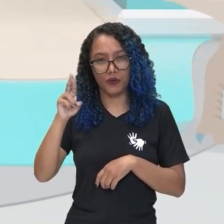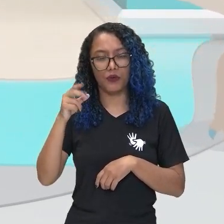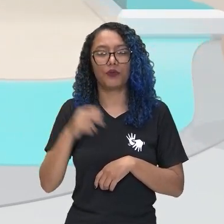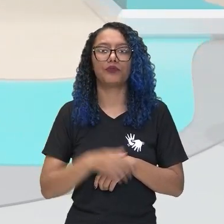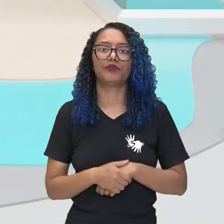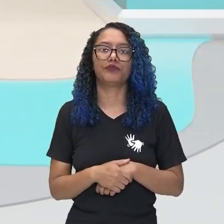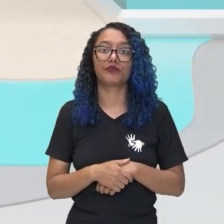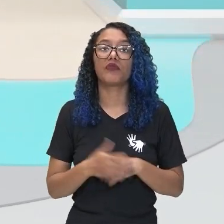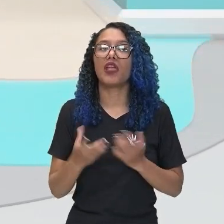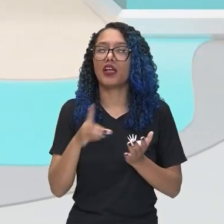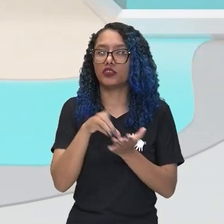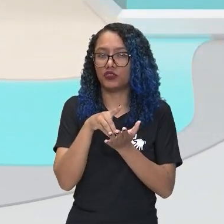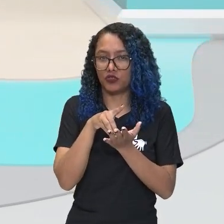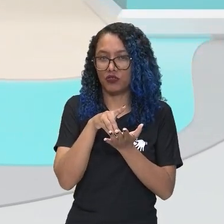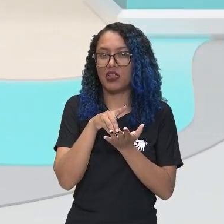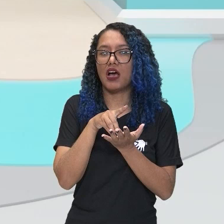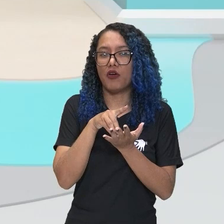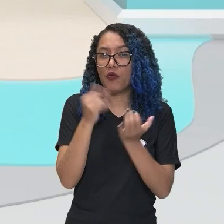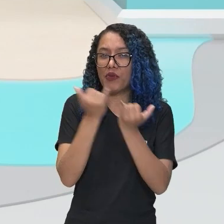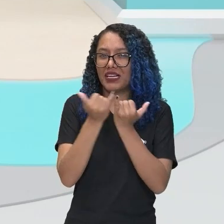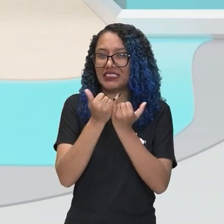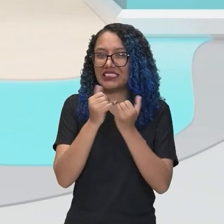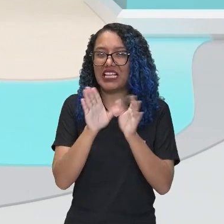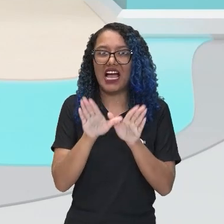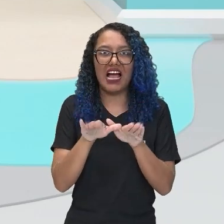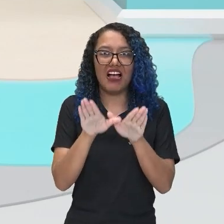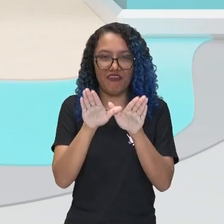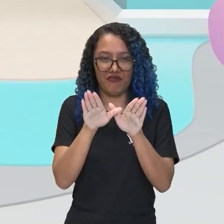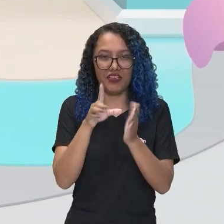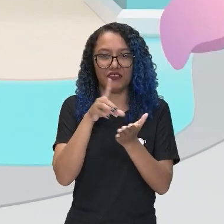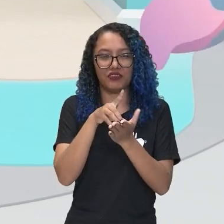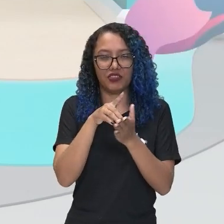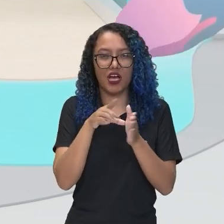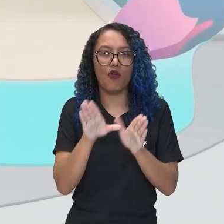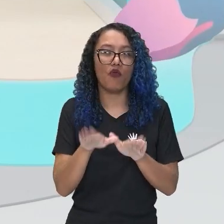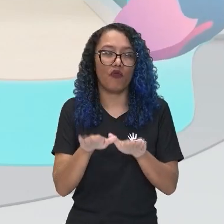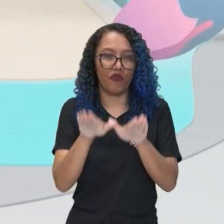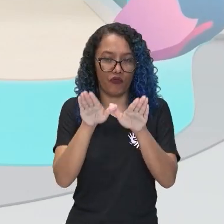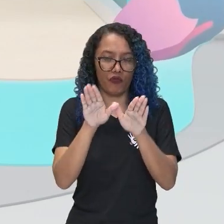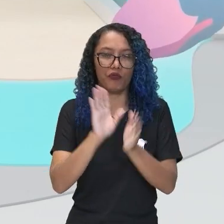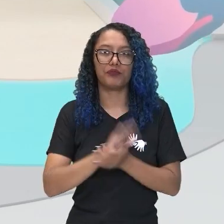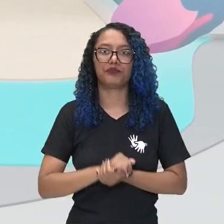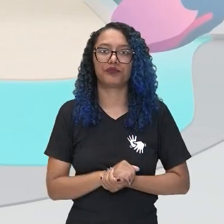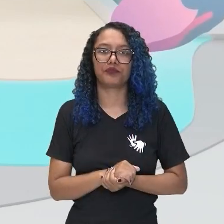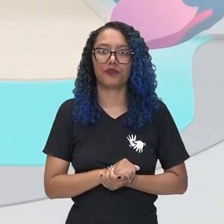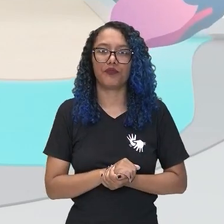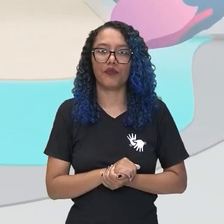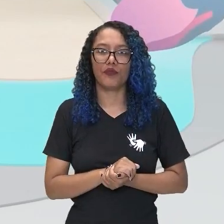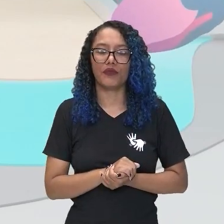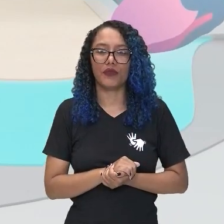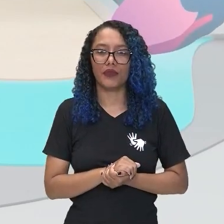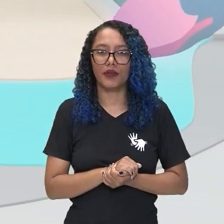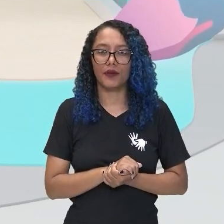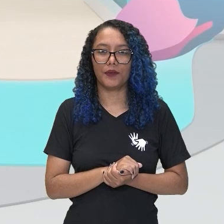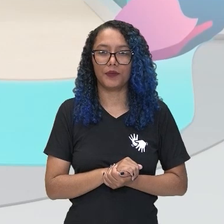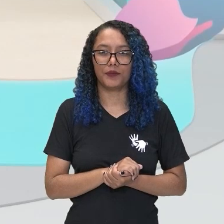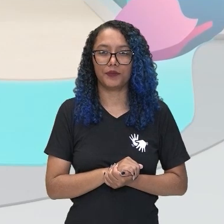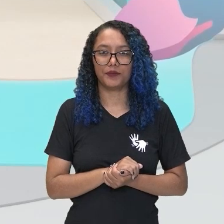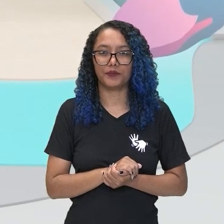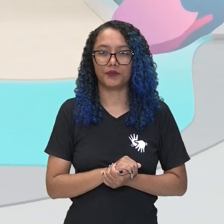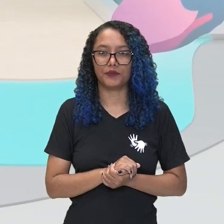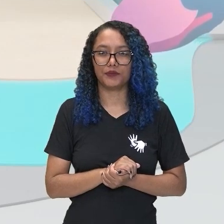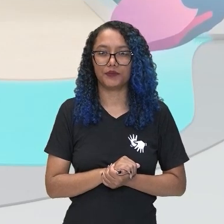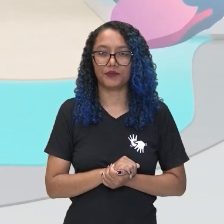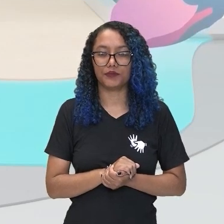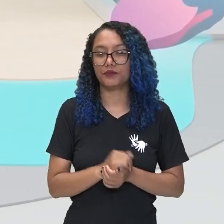um dinossauro aviano, que eles chamam, que os cientistas chamam. Então, essa ave,